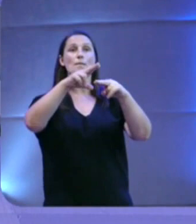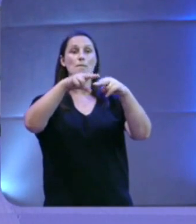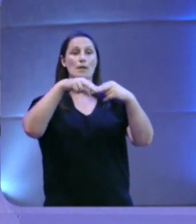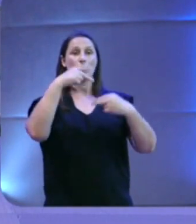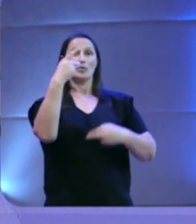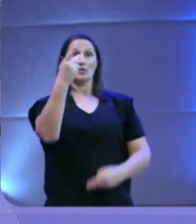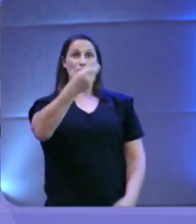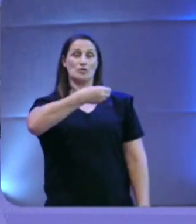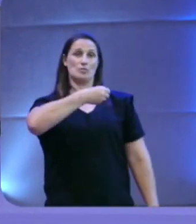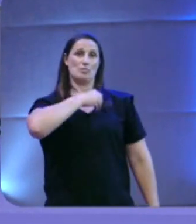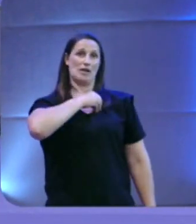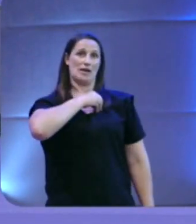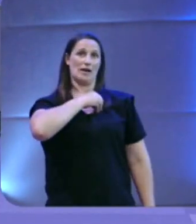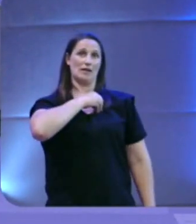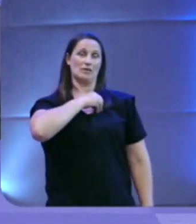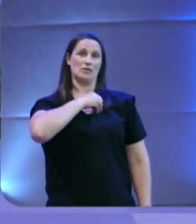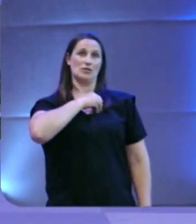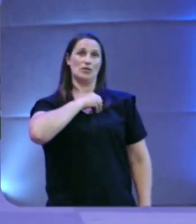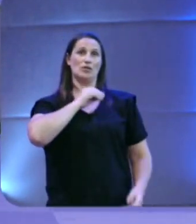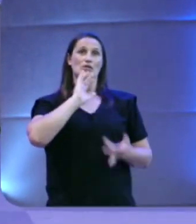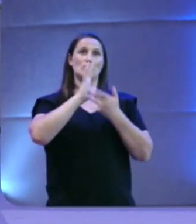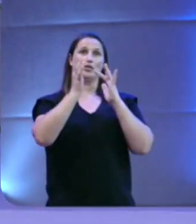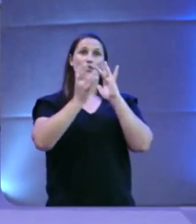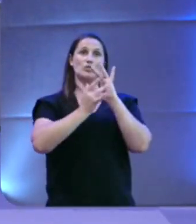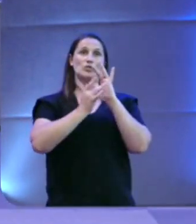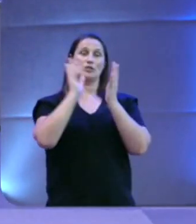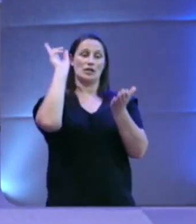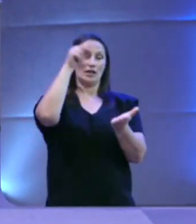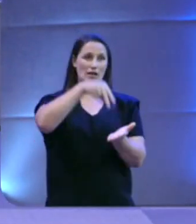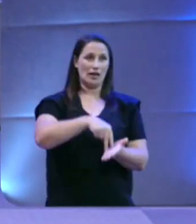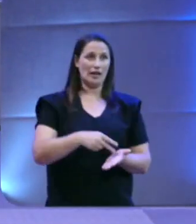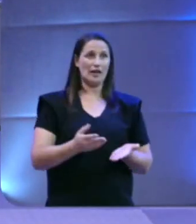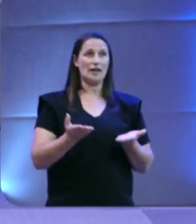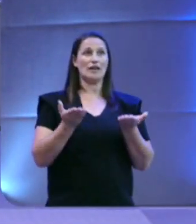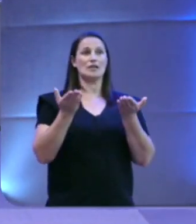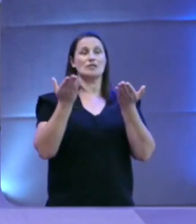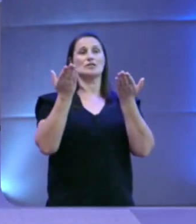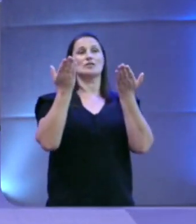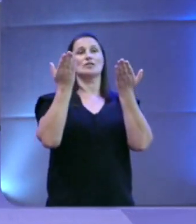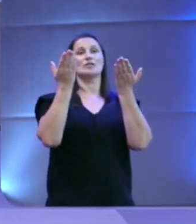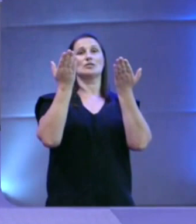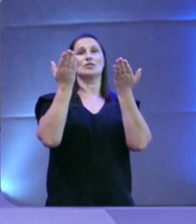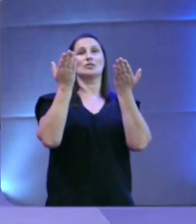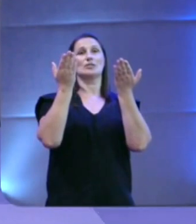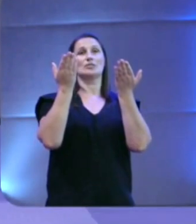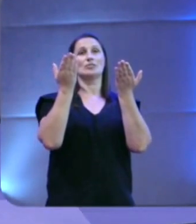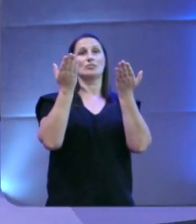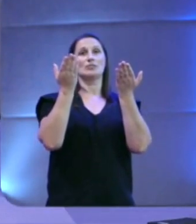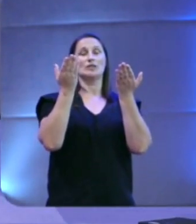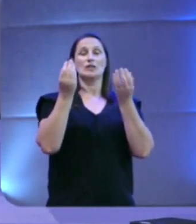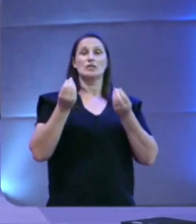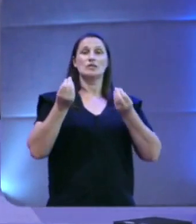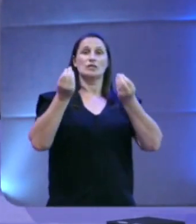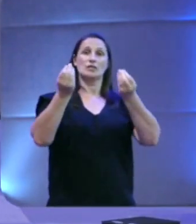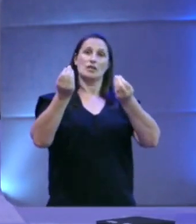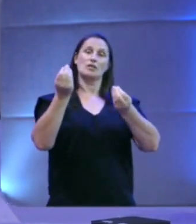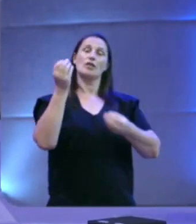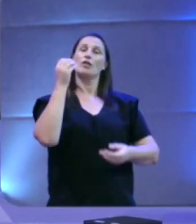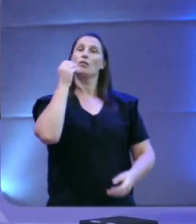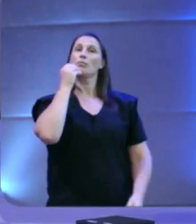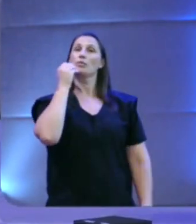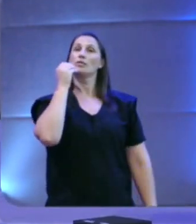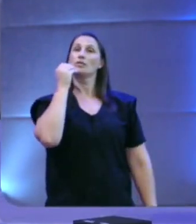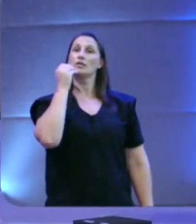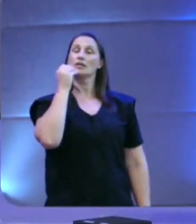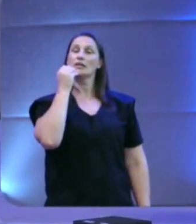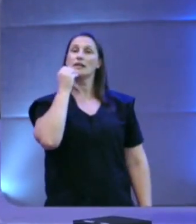salvação e que Ele ressuscitou, vencendo a morte, vencendo o pecado, vencendo Satanás e te dando a oportunidade, o privilégio de